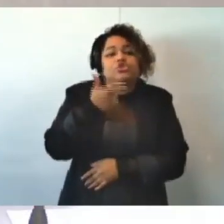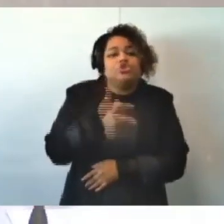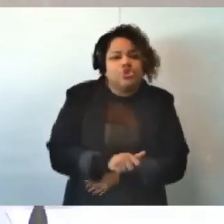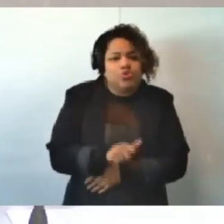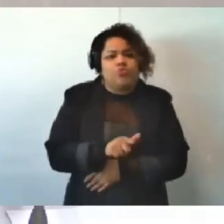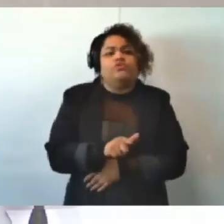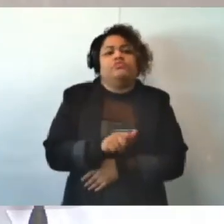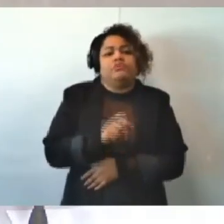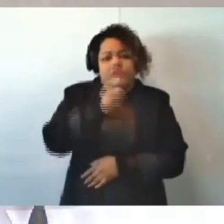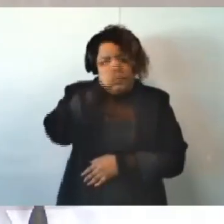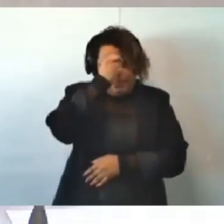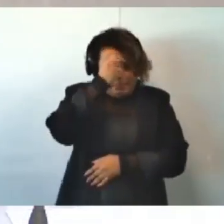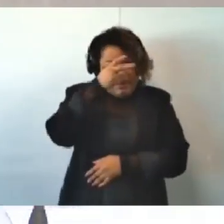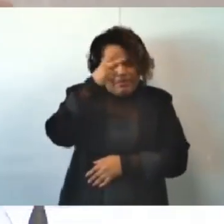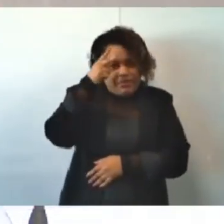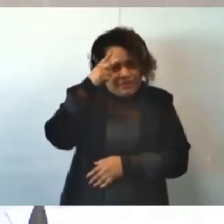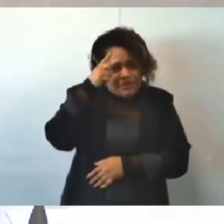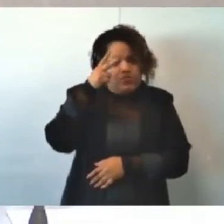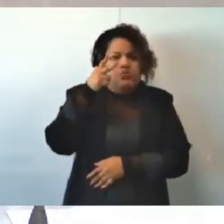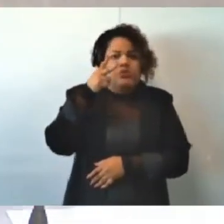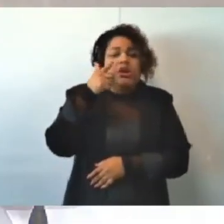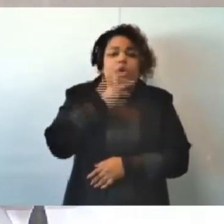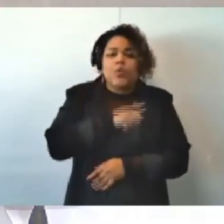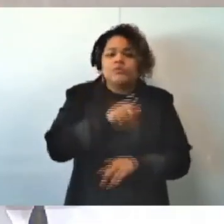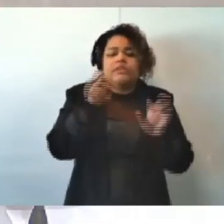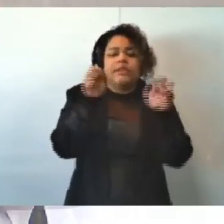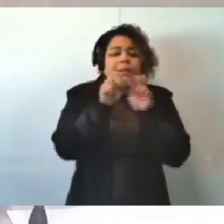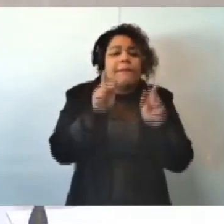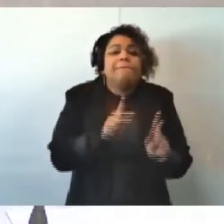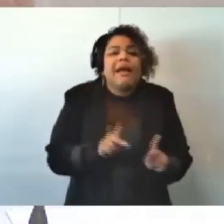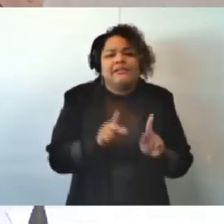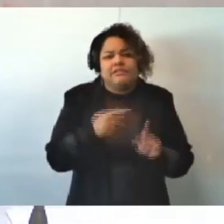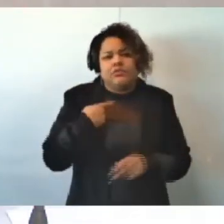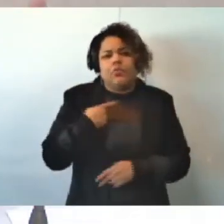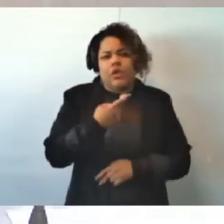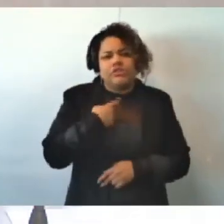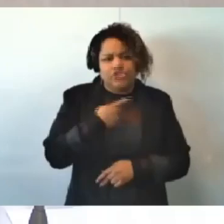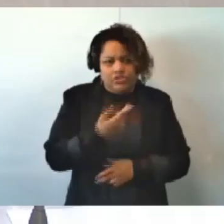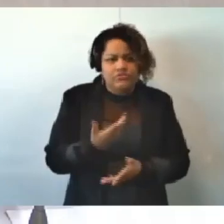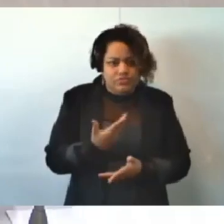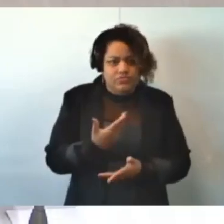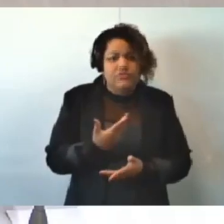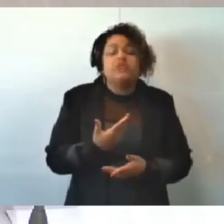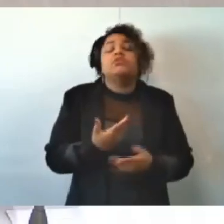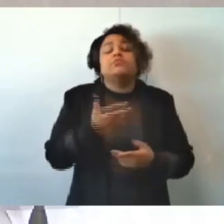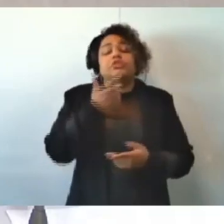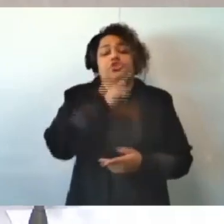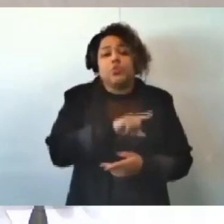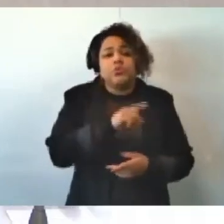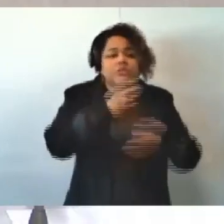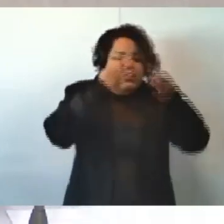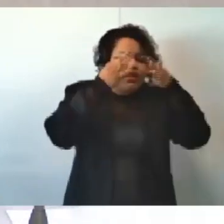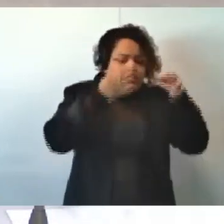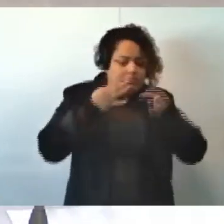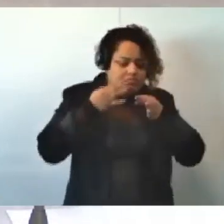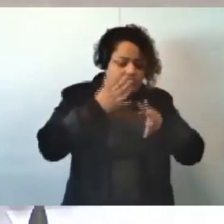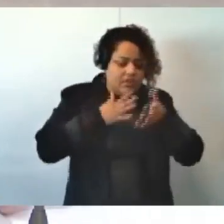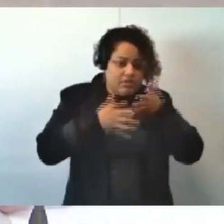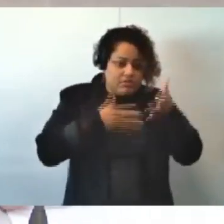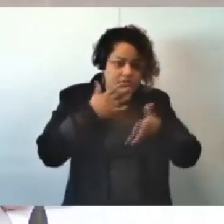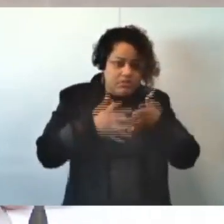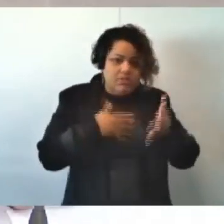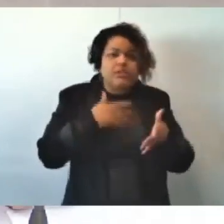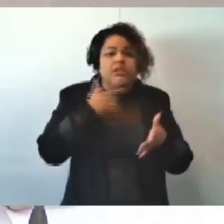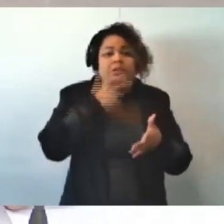haja uma conciliação, para que eles nos escutem, para que a gente consiga chegar no meio termo, que, francamente,